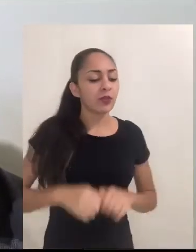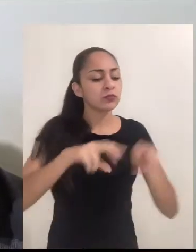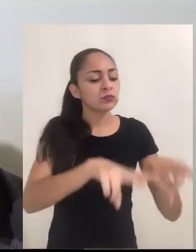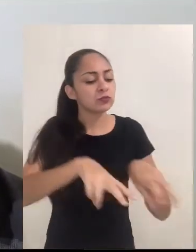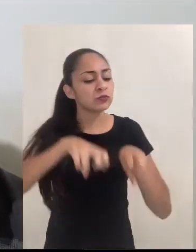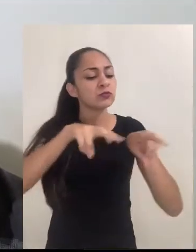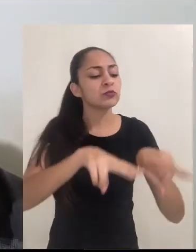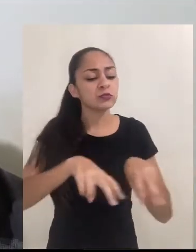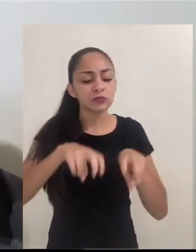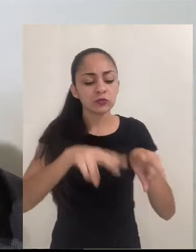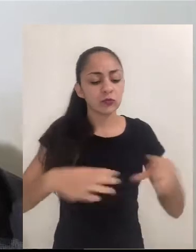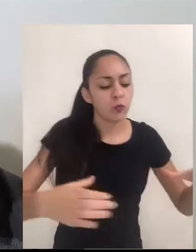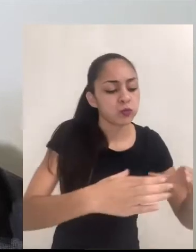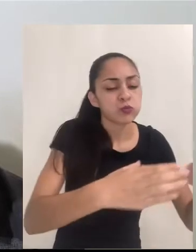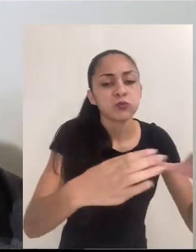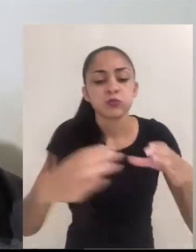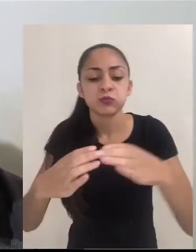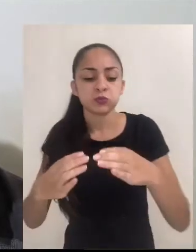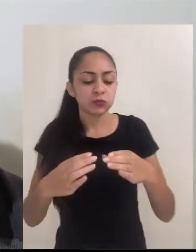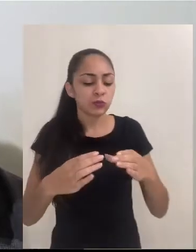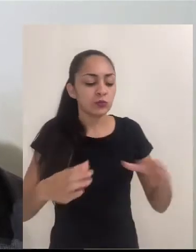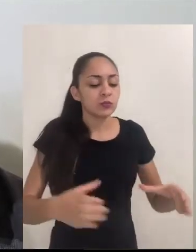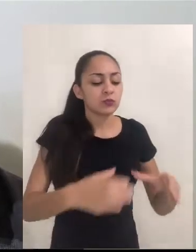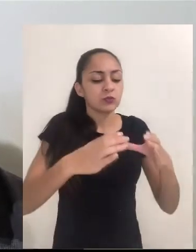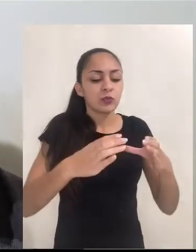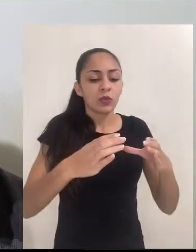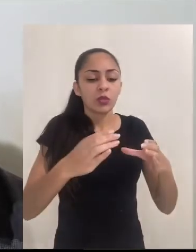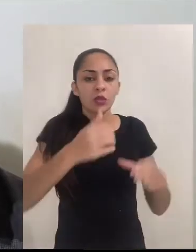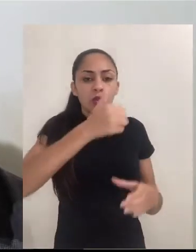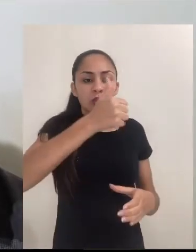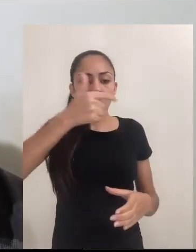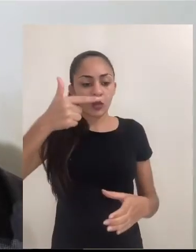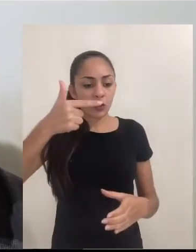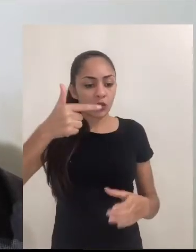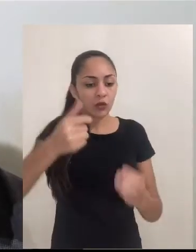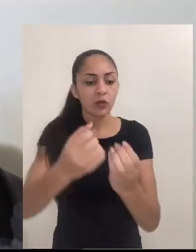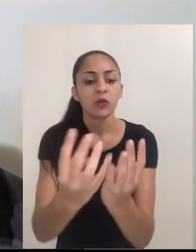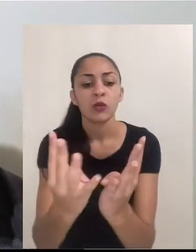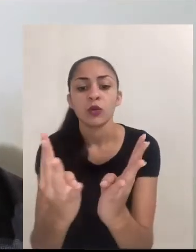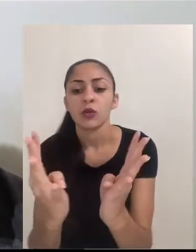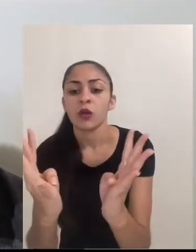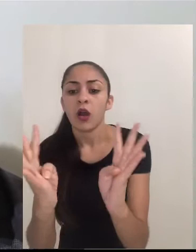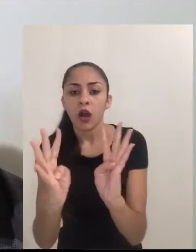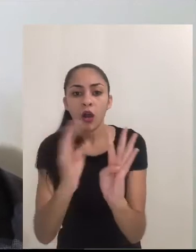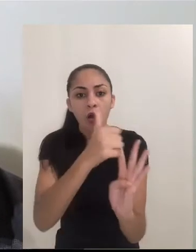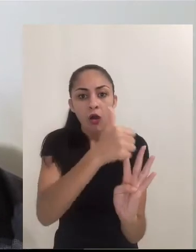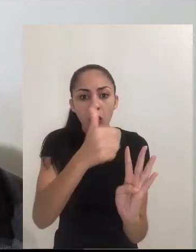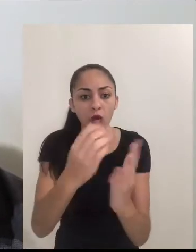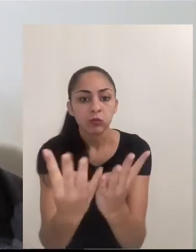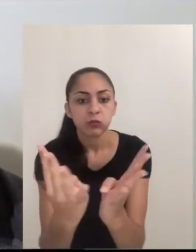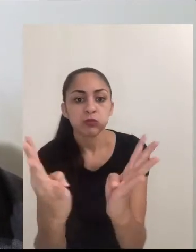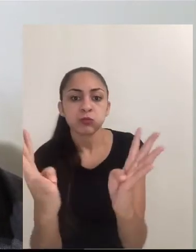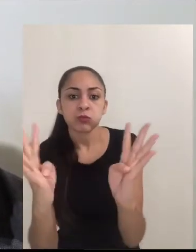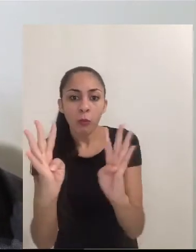se levantou e ficou em pé. E os vossos feixes o rodeavam e se inclinavam perante o meu. Então lhe disseram seus